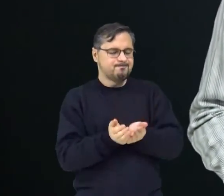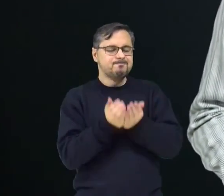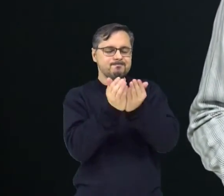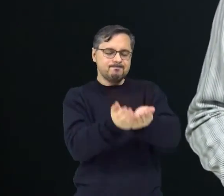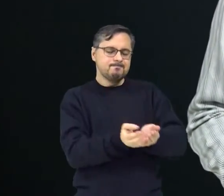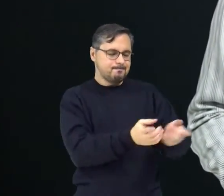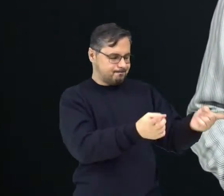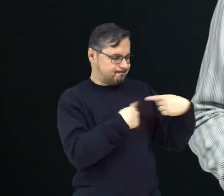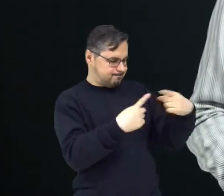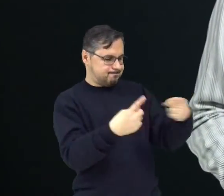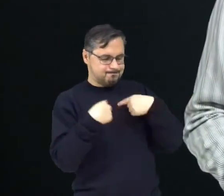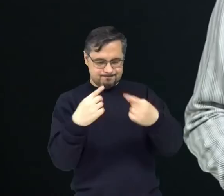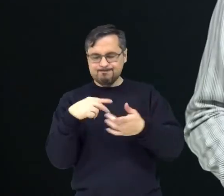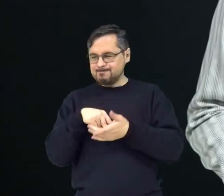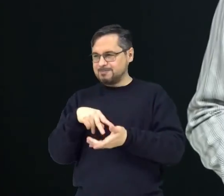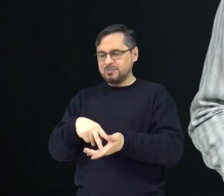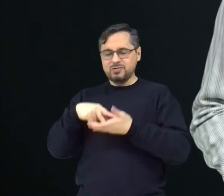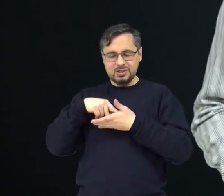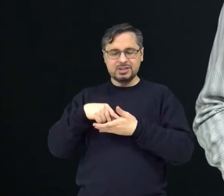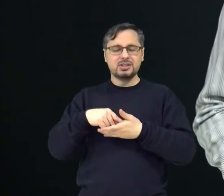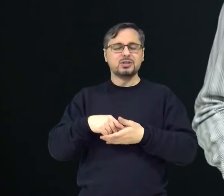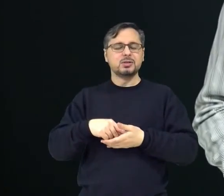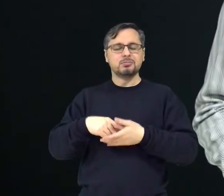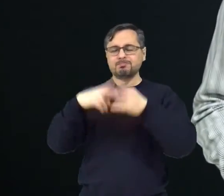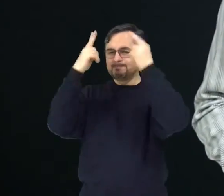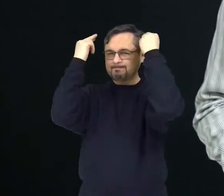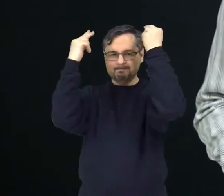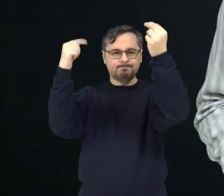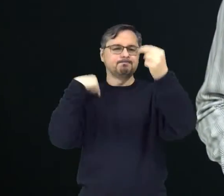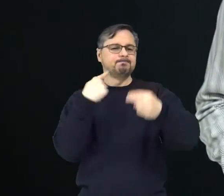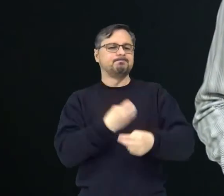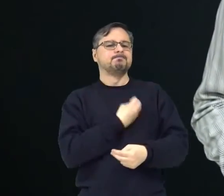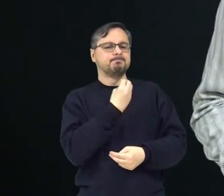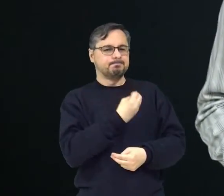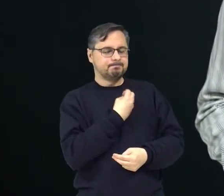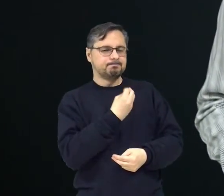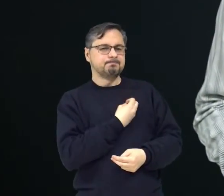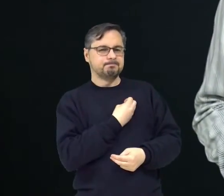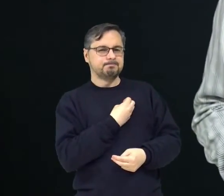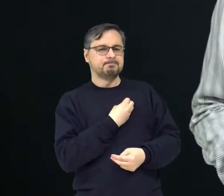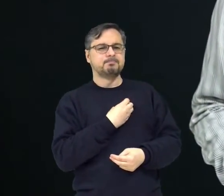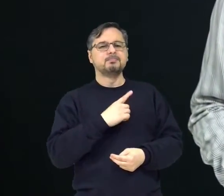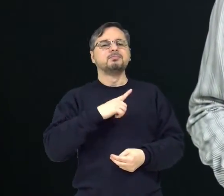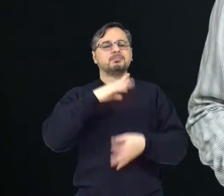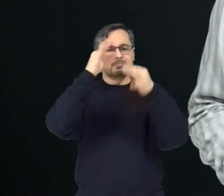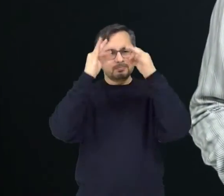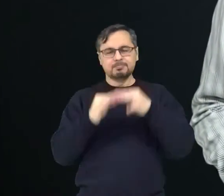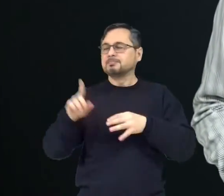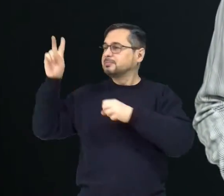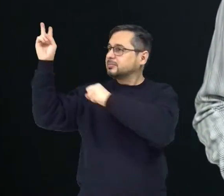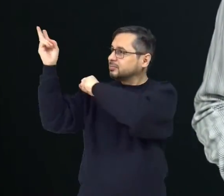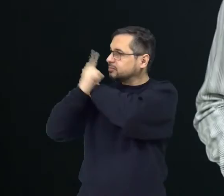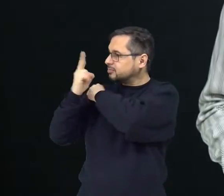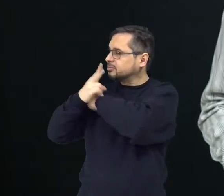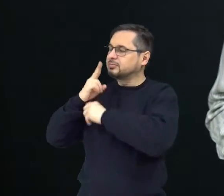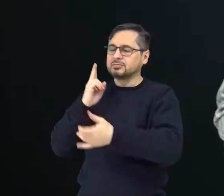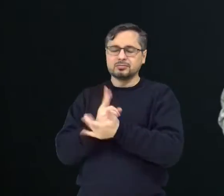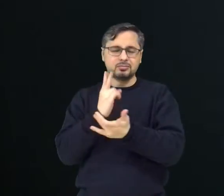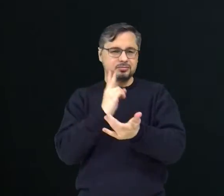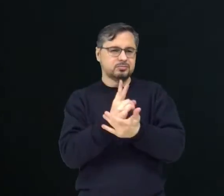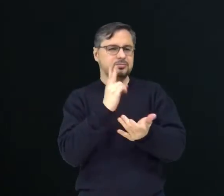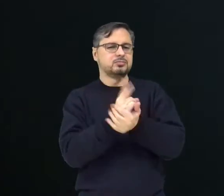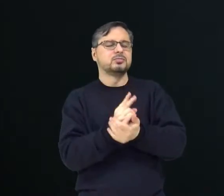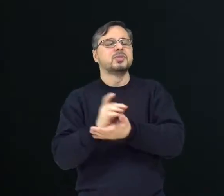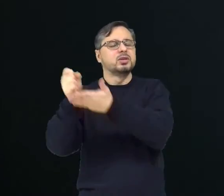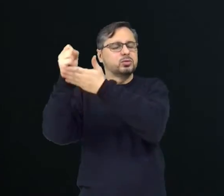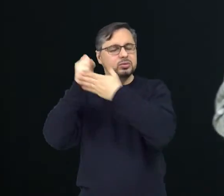naturalmente, porque estamos vivos e enfrentaremos as demandas da vida, certamente Ele estará presente para nos socorrer e fazer-nos